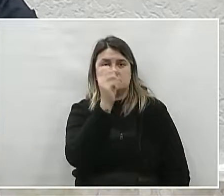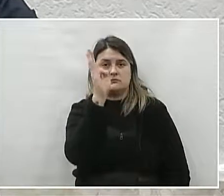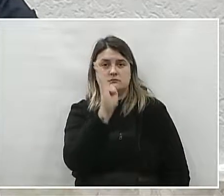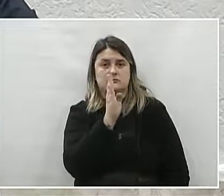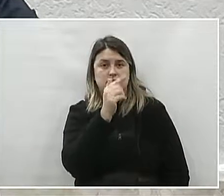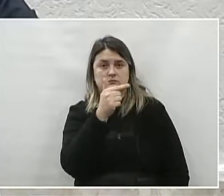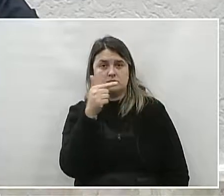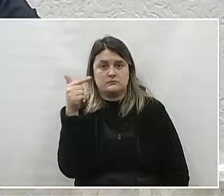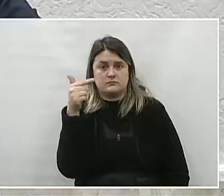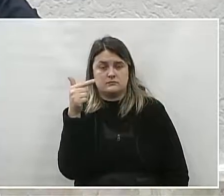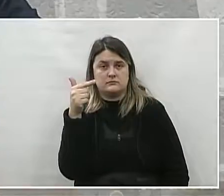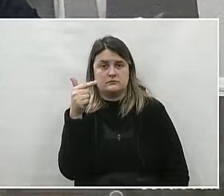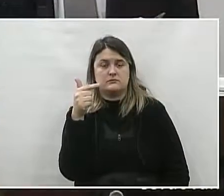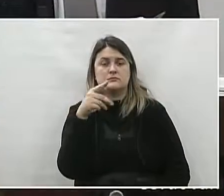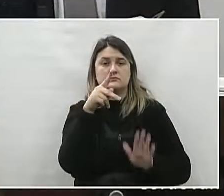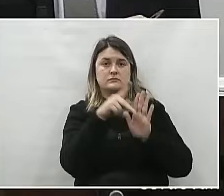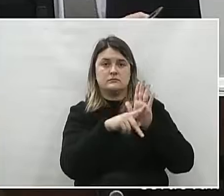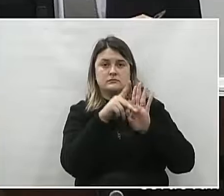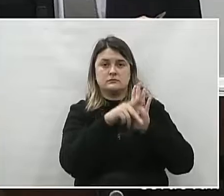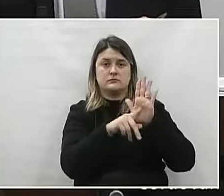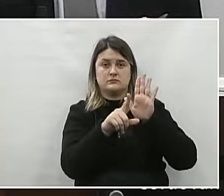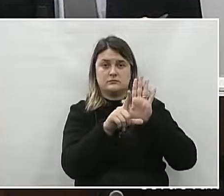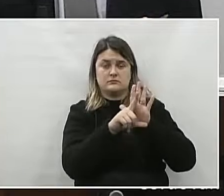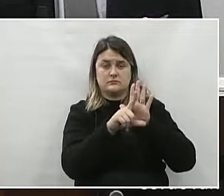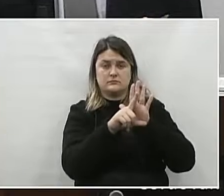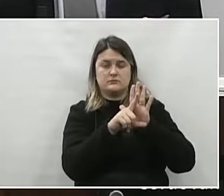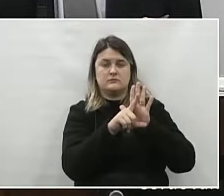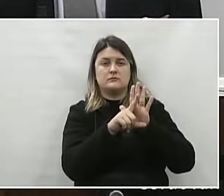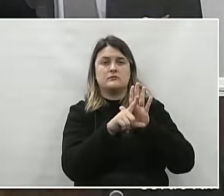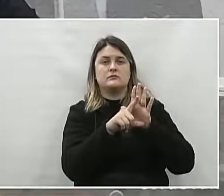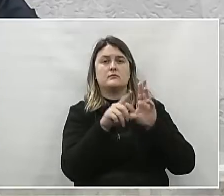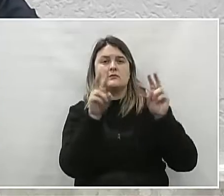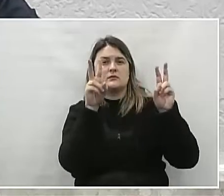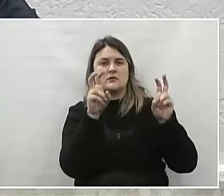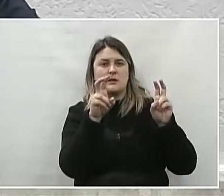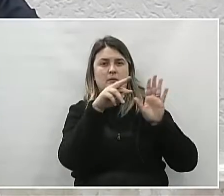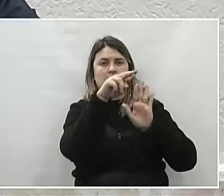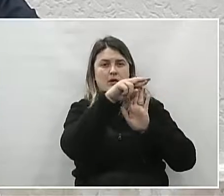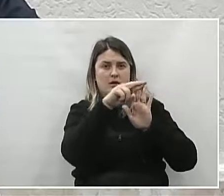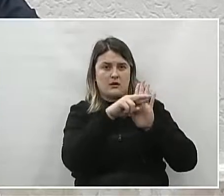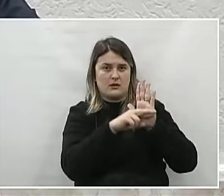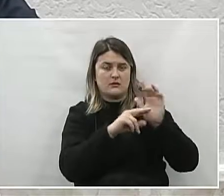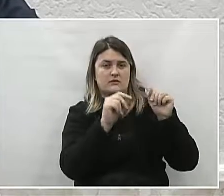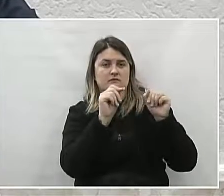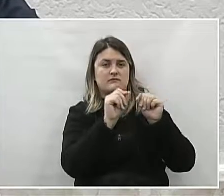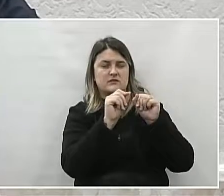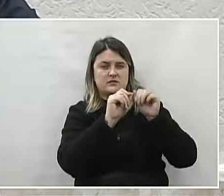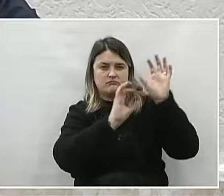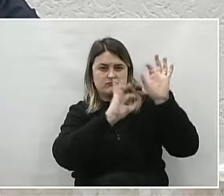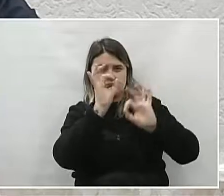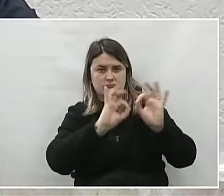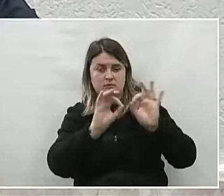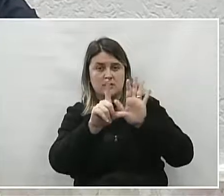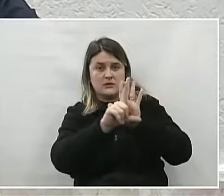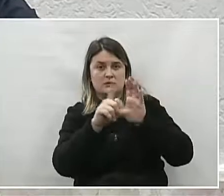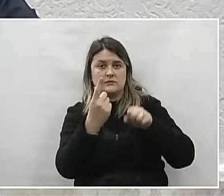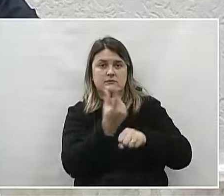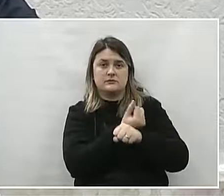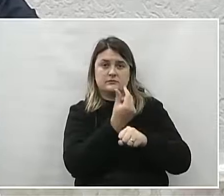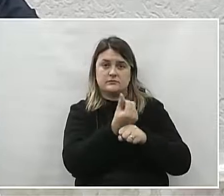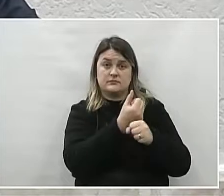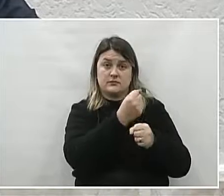de 2022. Projeto que dispõe sobre as diretrizes para a elaboração da lei